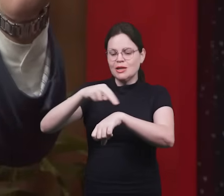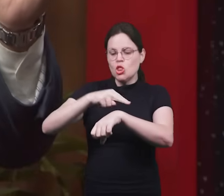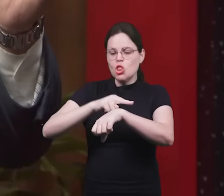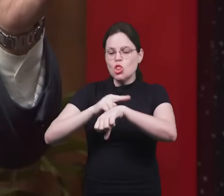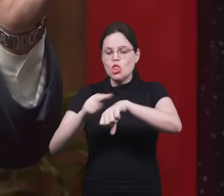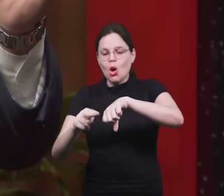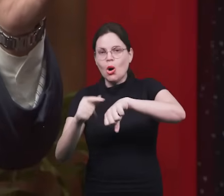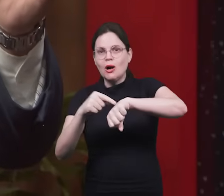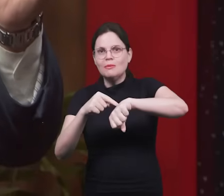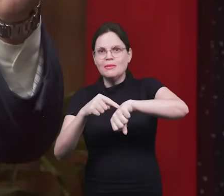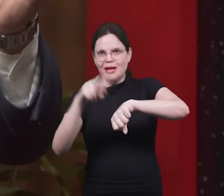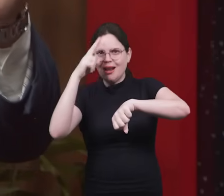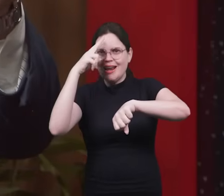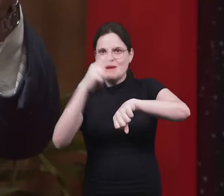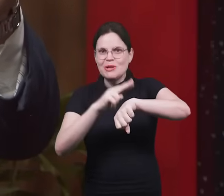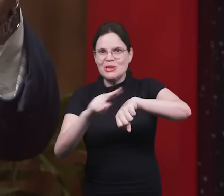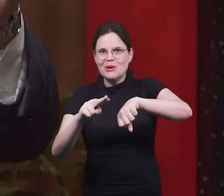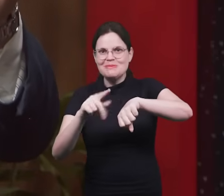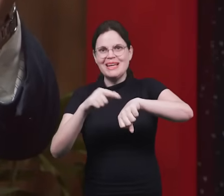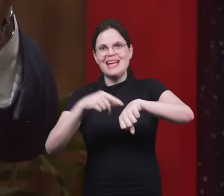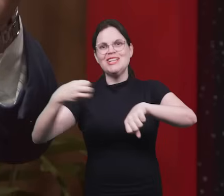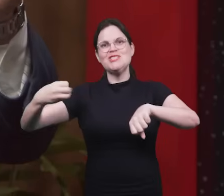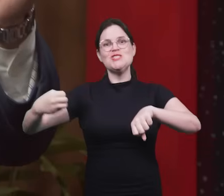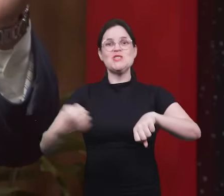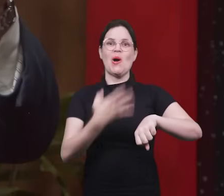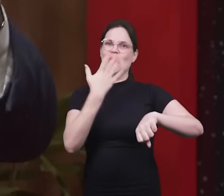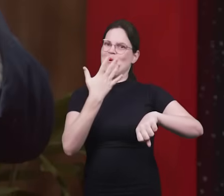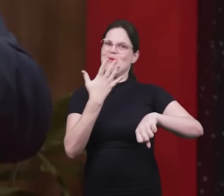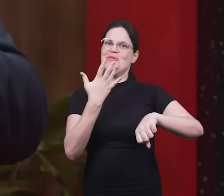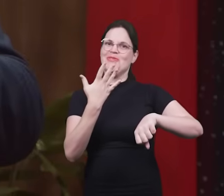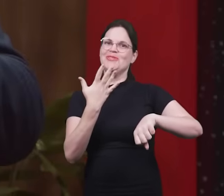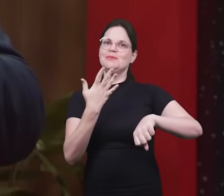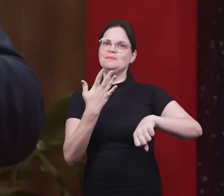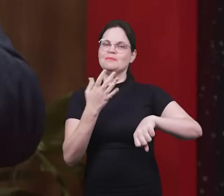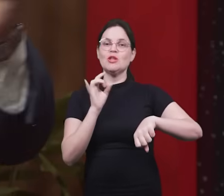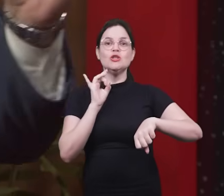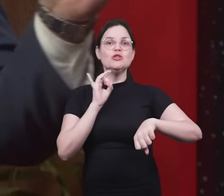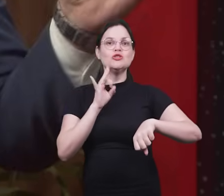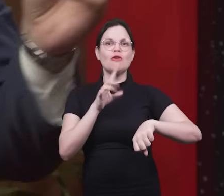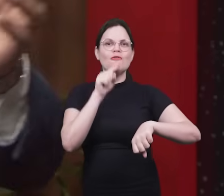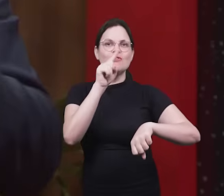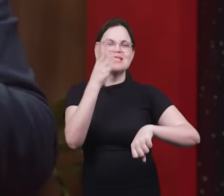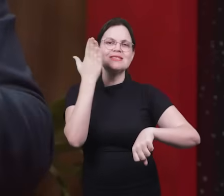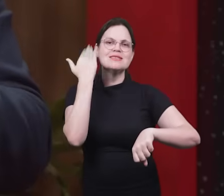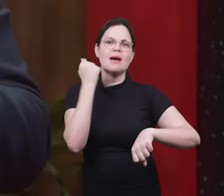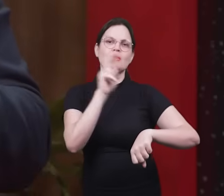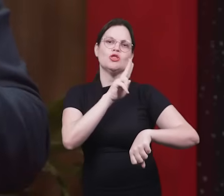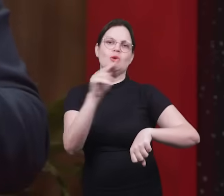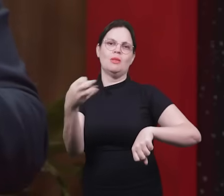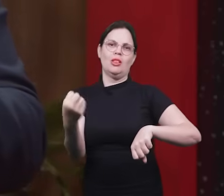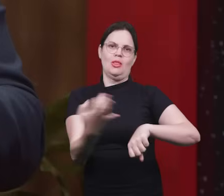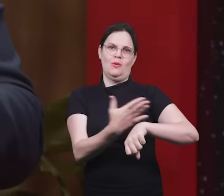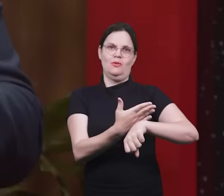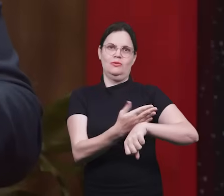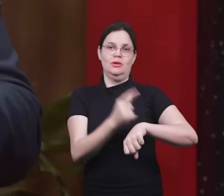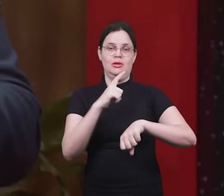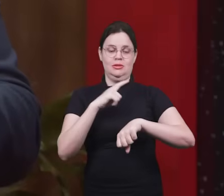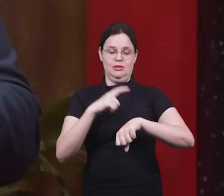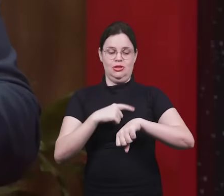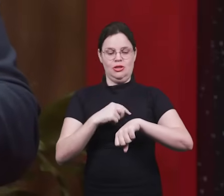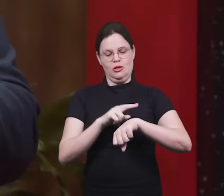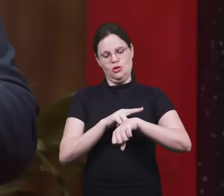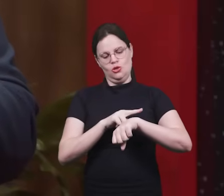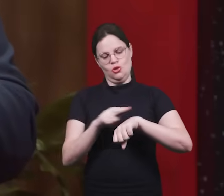nome escrito, qual ninguém conhece senão aquele que o recebe. Vejam, a pedra ela tinha o